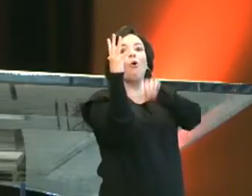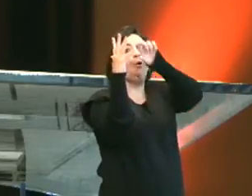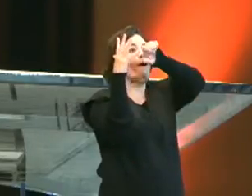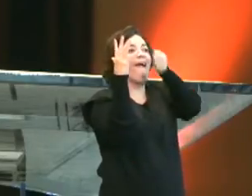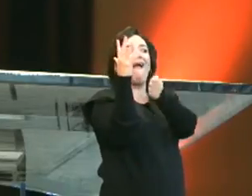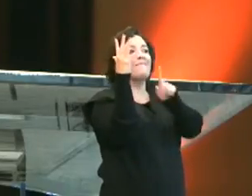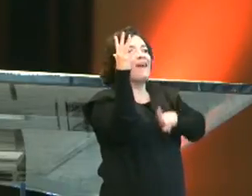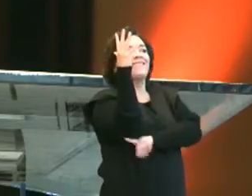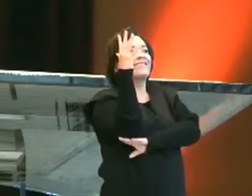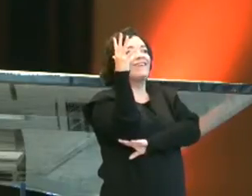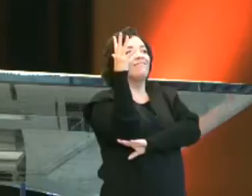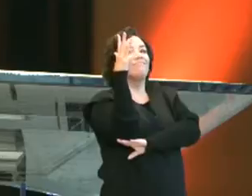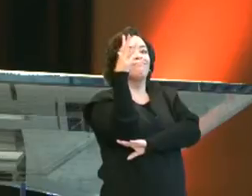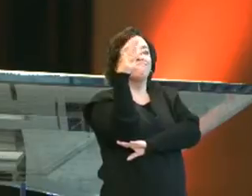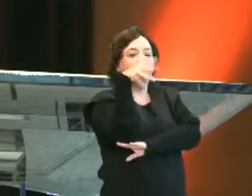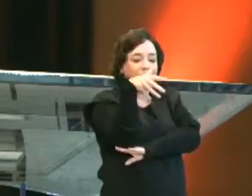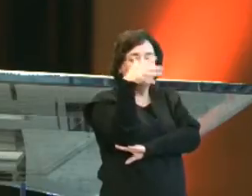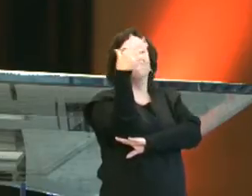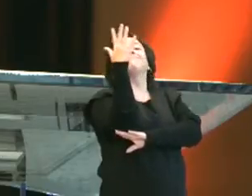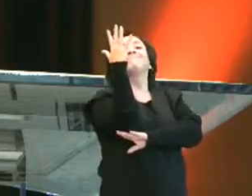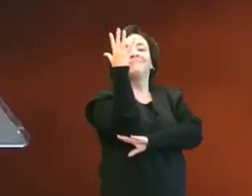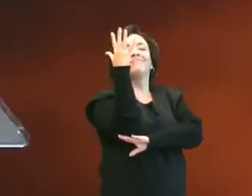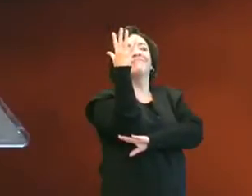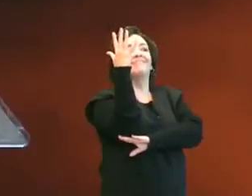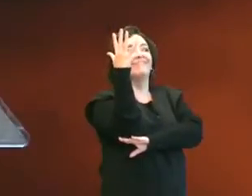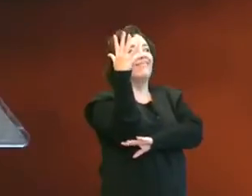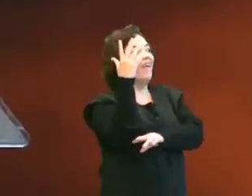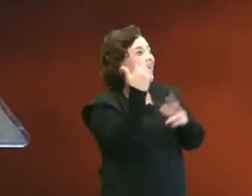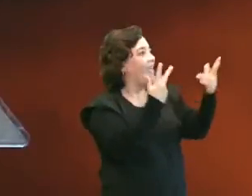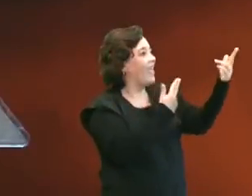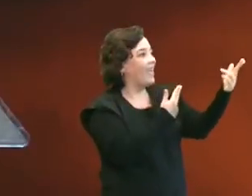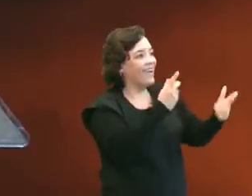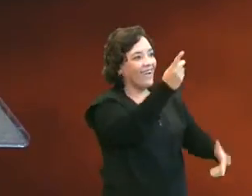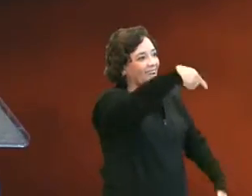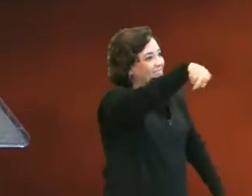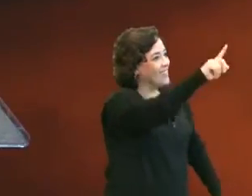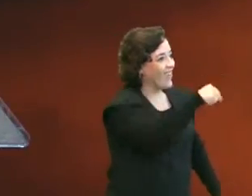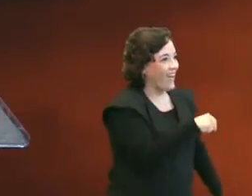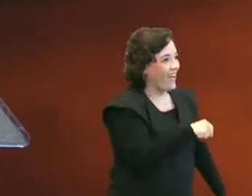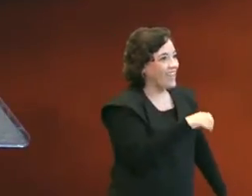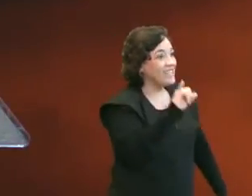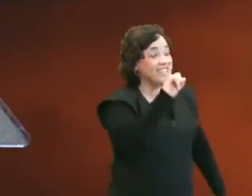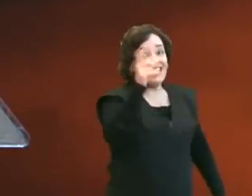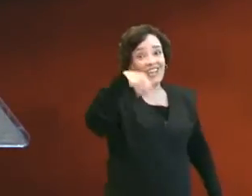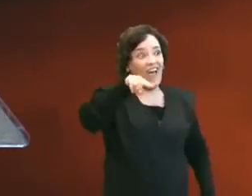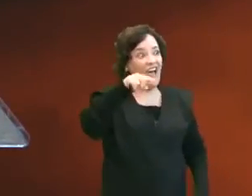Deus trabalha assim conosco. Quando somos como cerejeira,